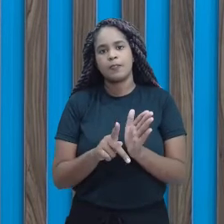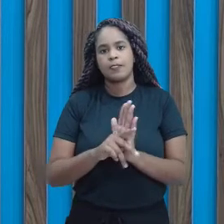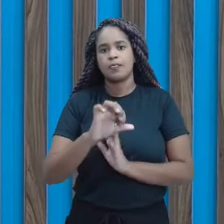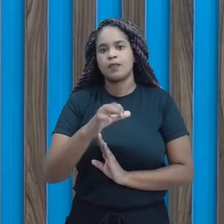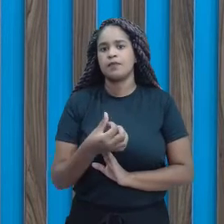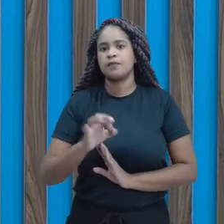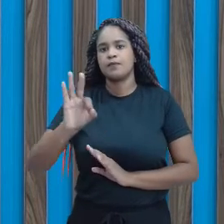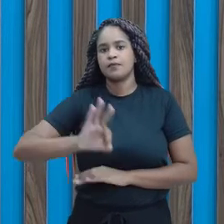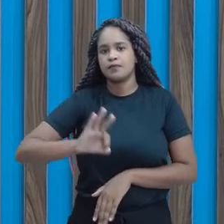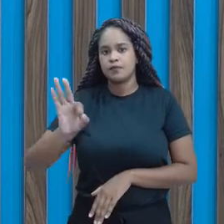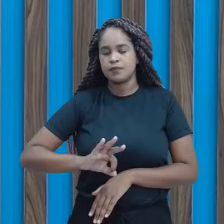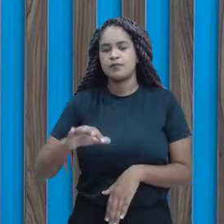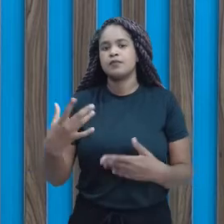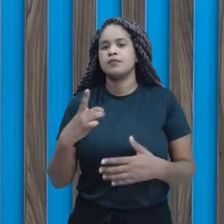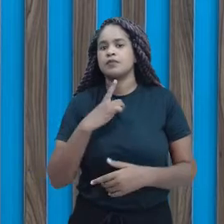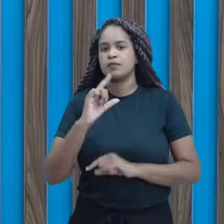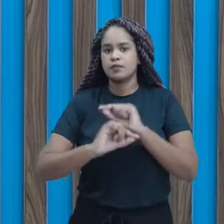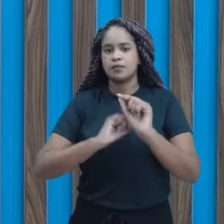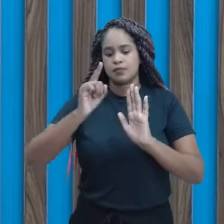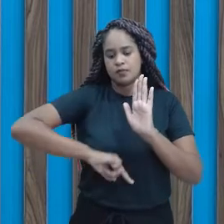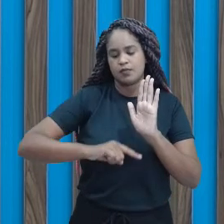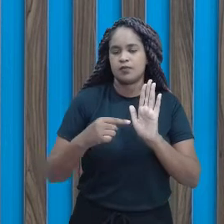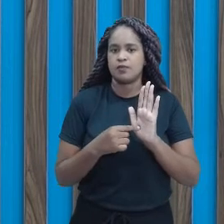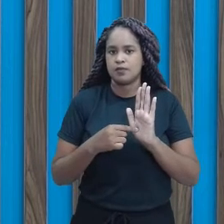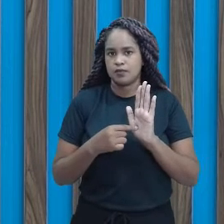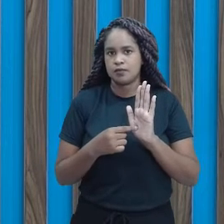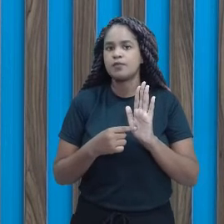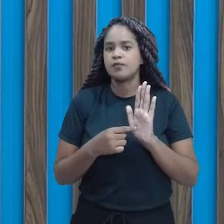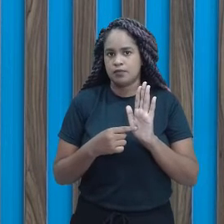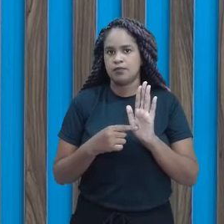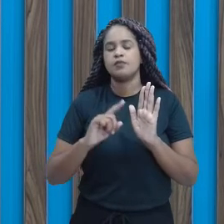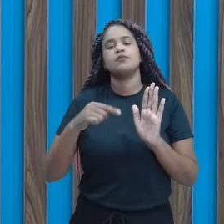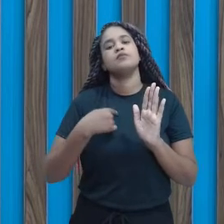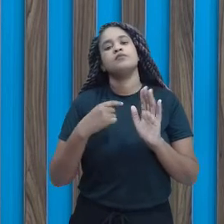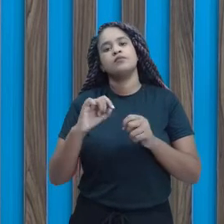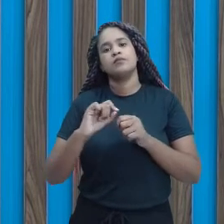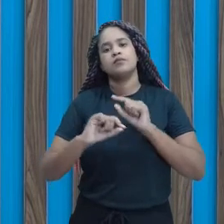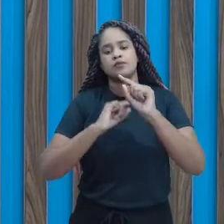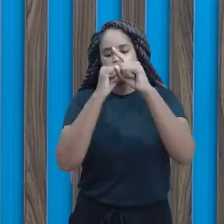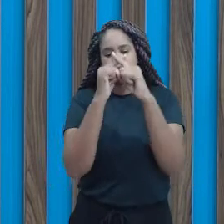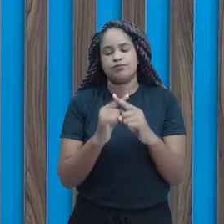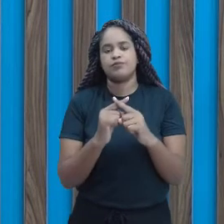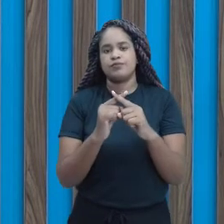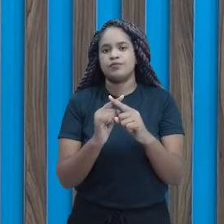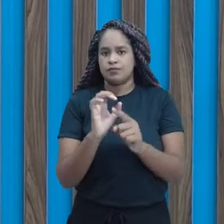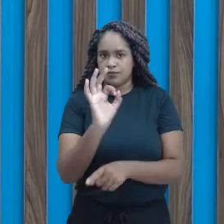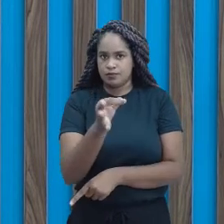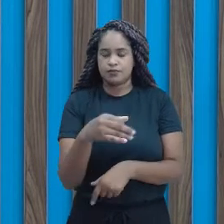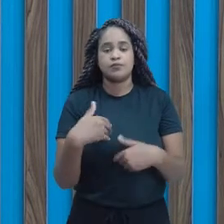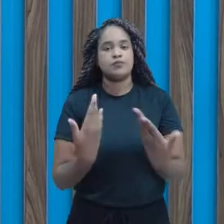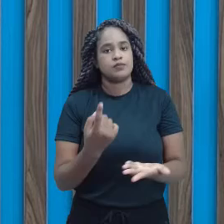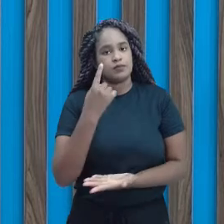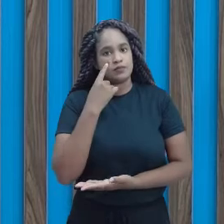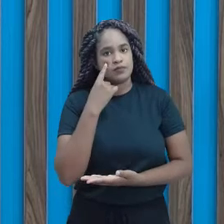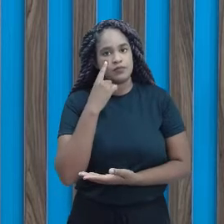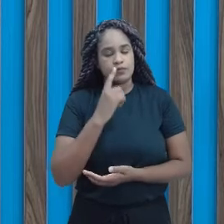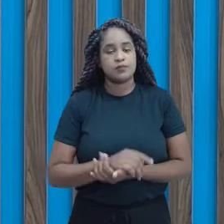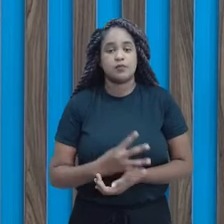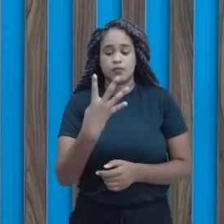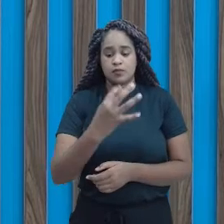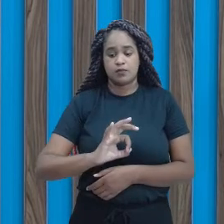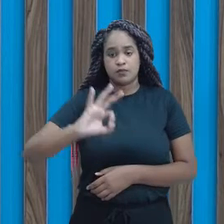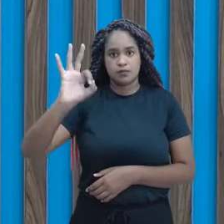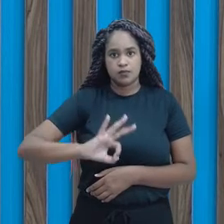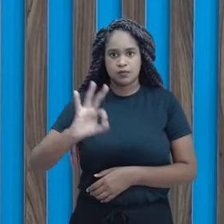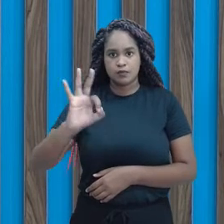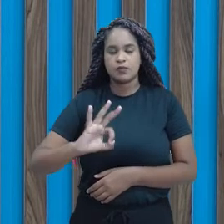96%. Então, a gente vai ter aí um desconto quando a gente efetuar essa multiplicação, certo? Então, esses 4%